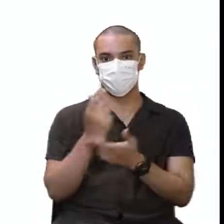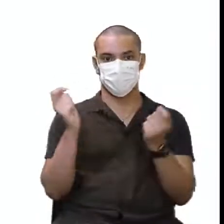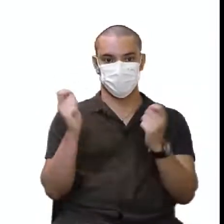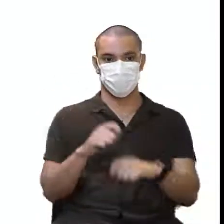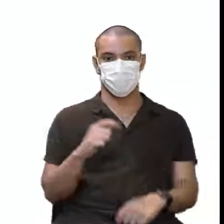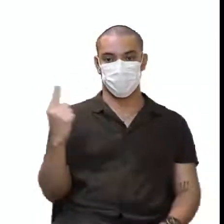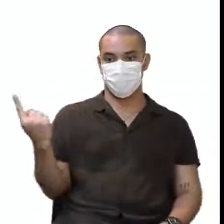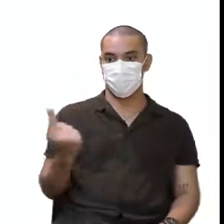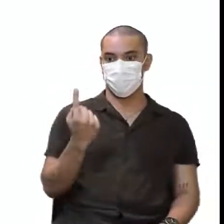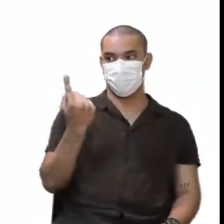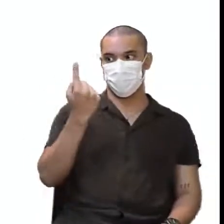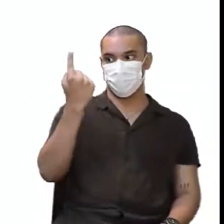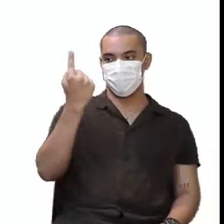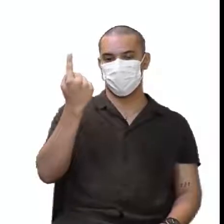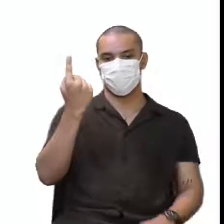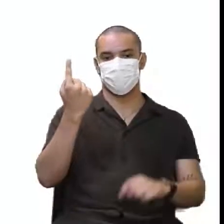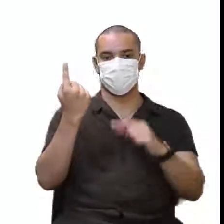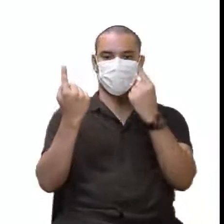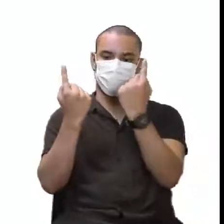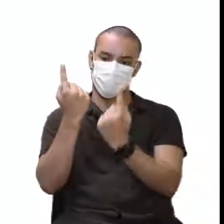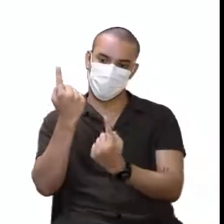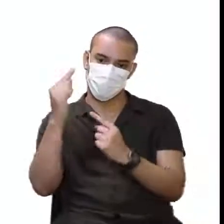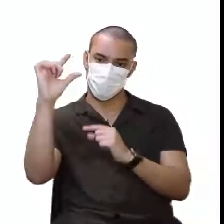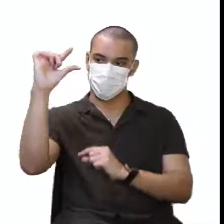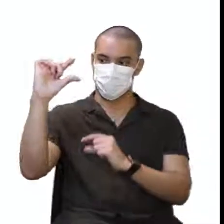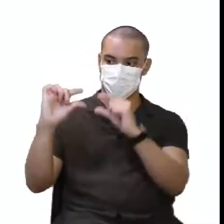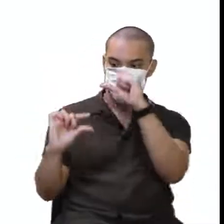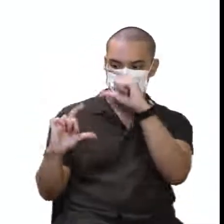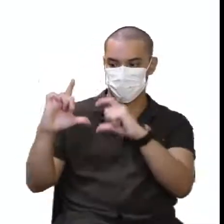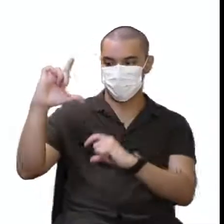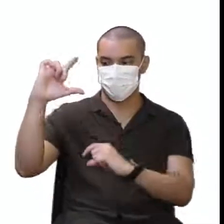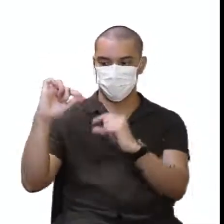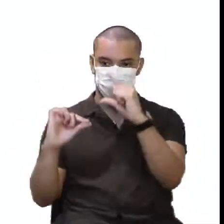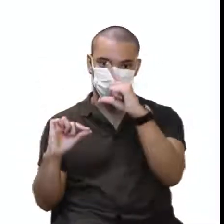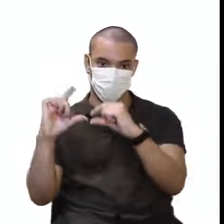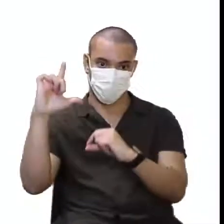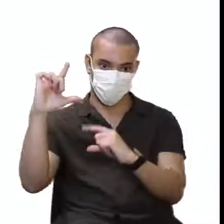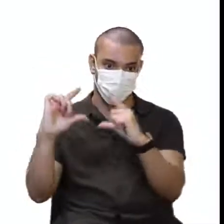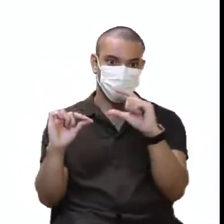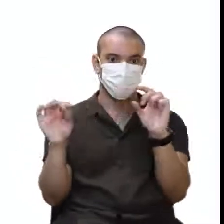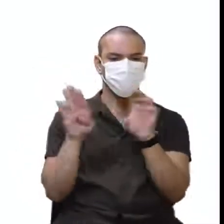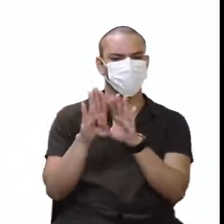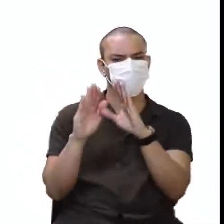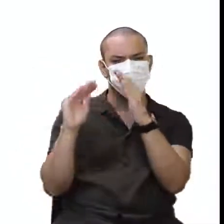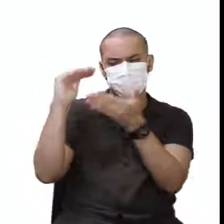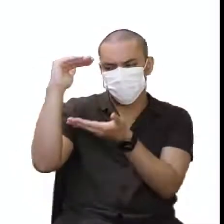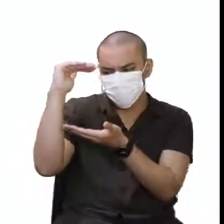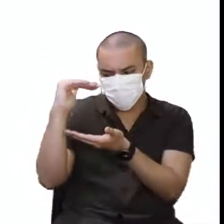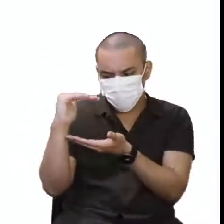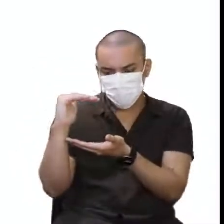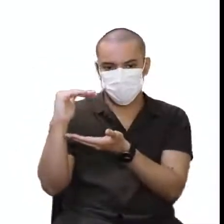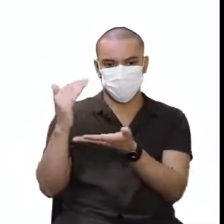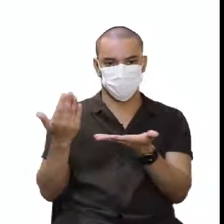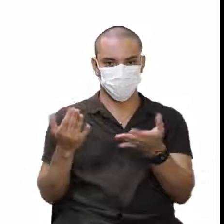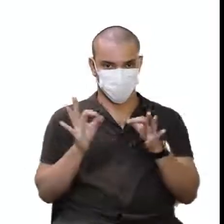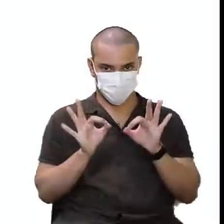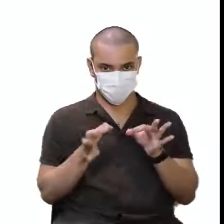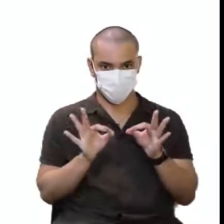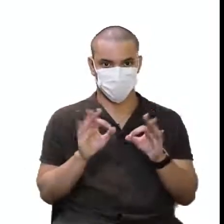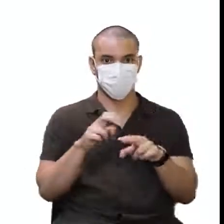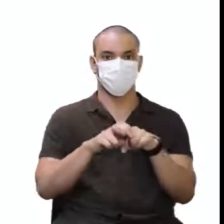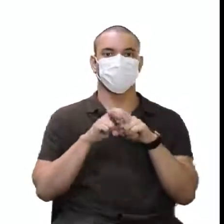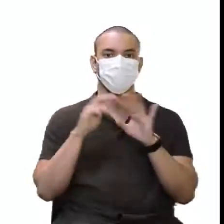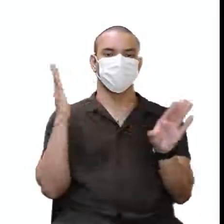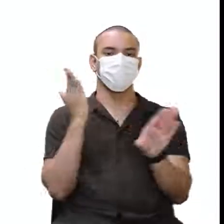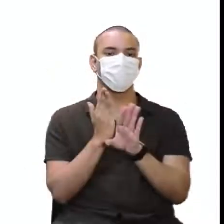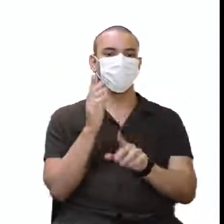herbáceas, maior estatura, né? Porque conseguia uma dimensão maior. E as baixinhas, tá? Em